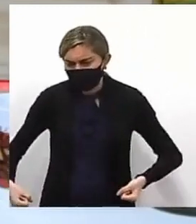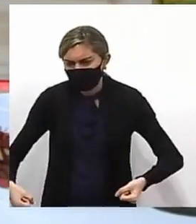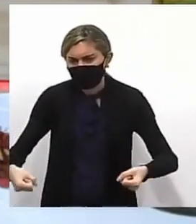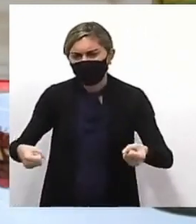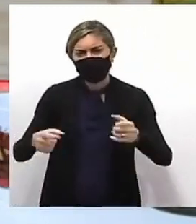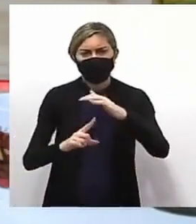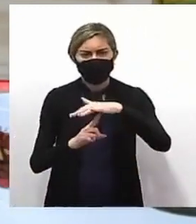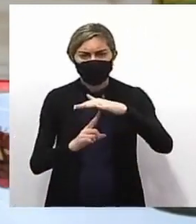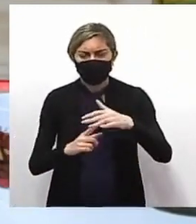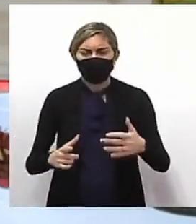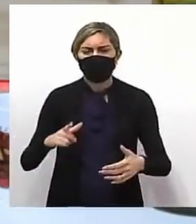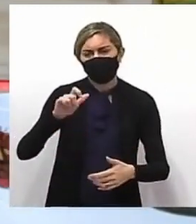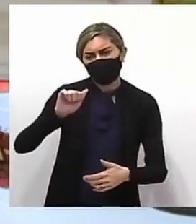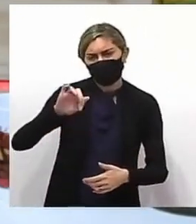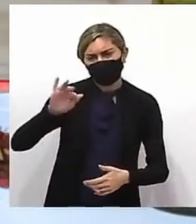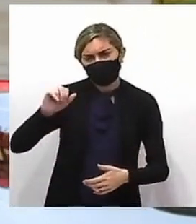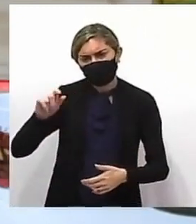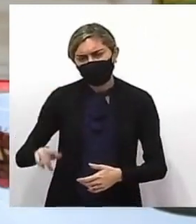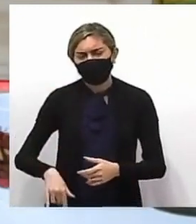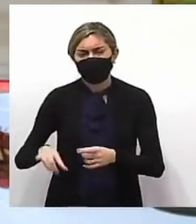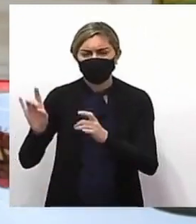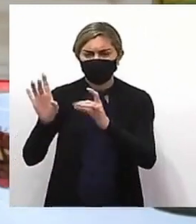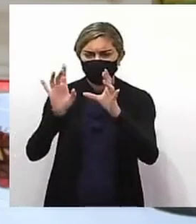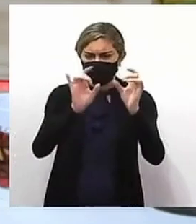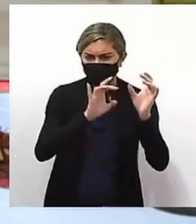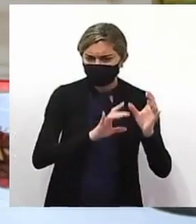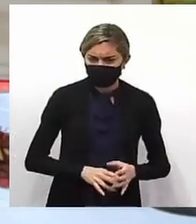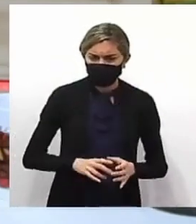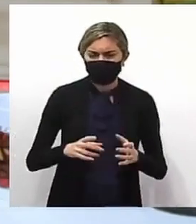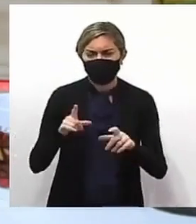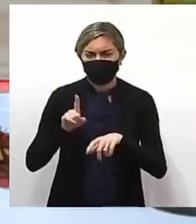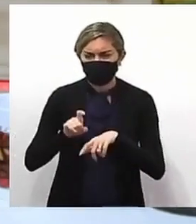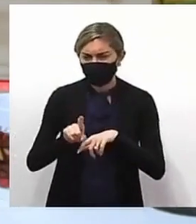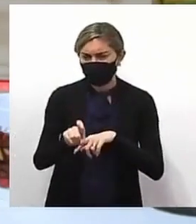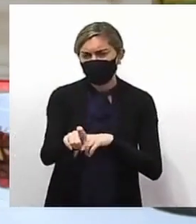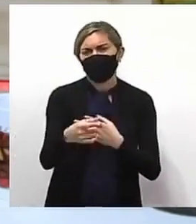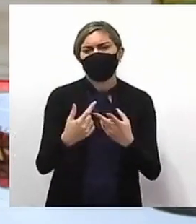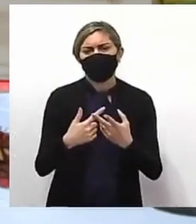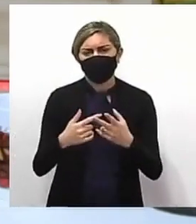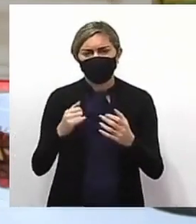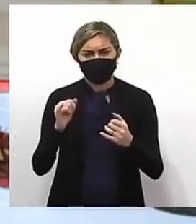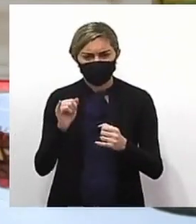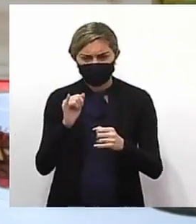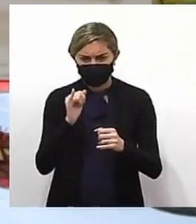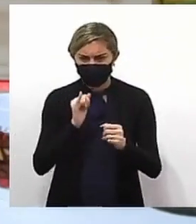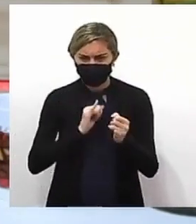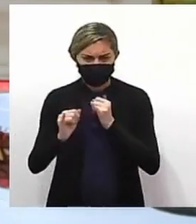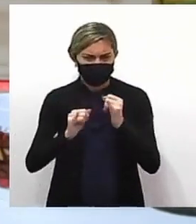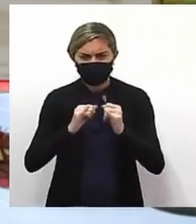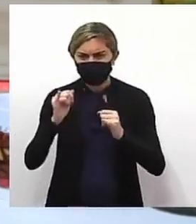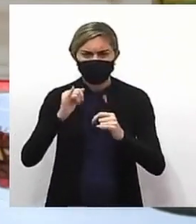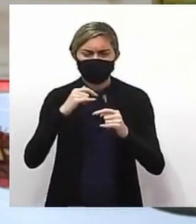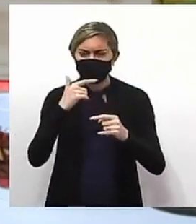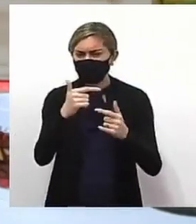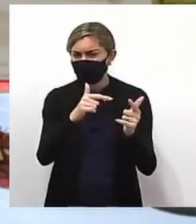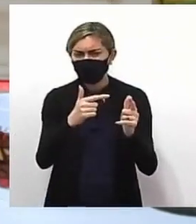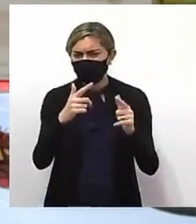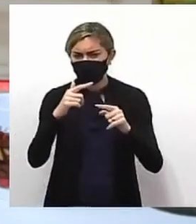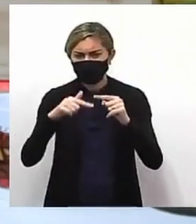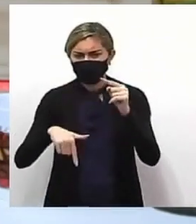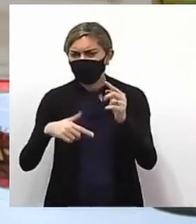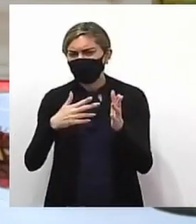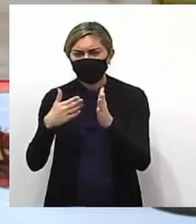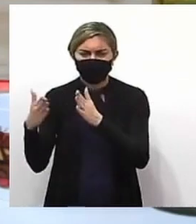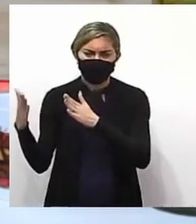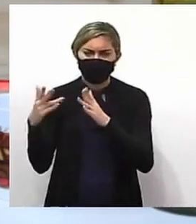feiras, Afogados e tal, para poder vender esse camarão. Com a internet, isso caiu do filme porque a gente não tinha como gravar. Porque quando a gente chegou